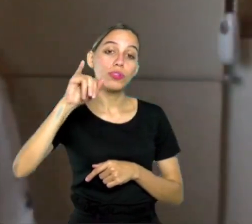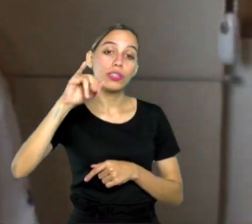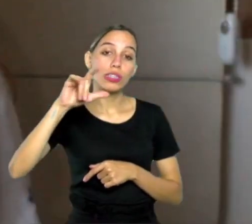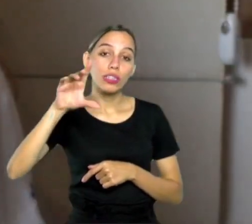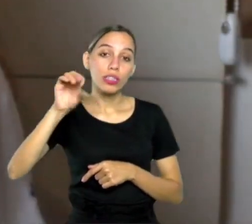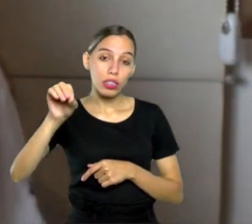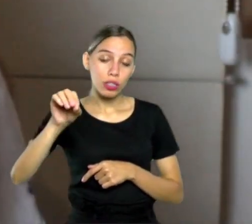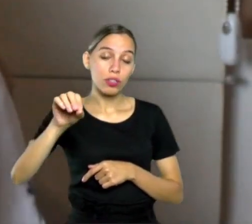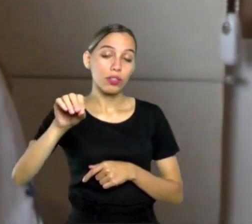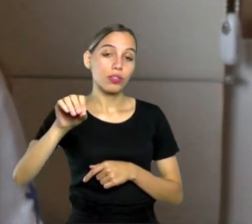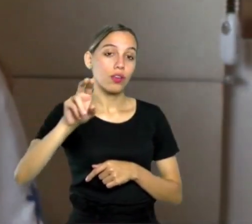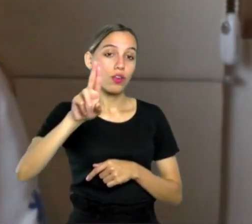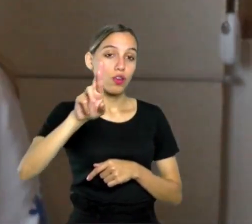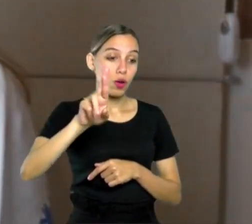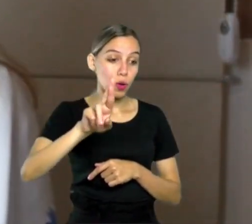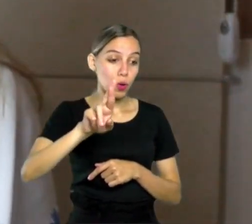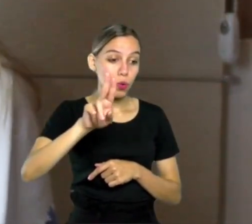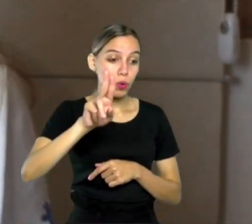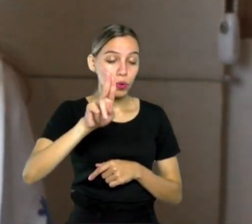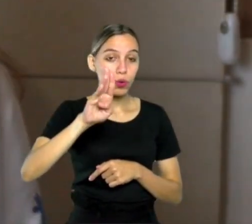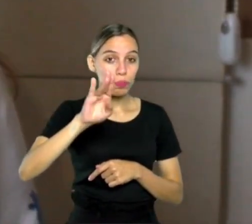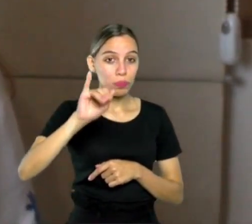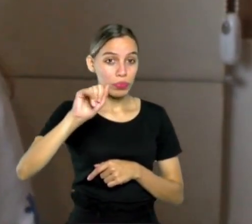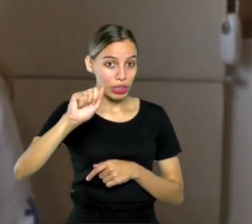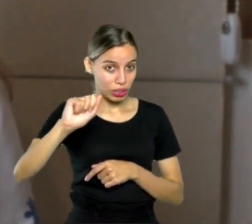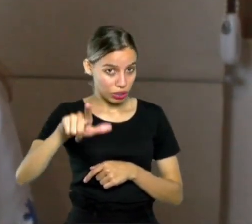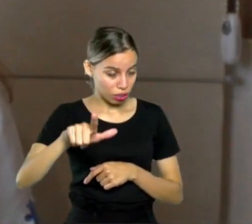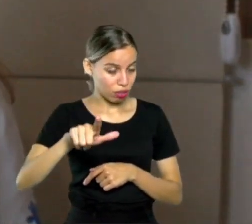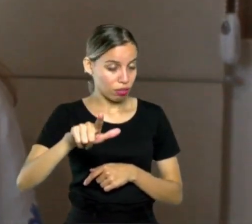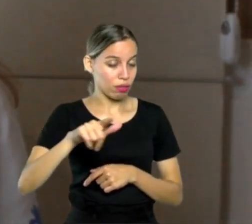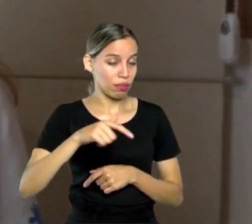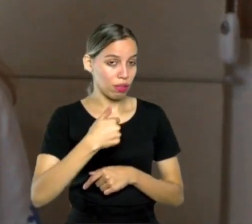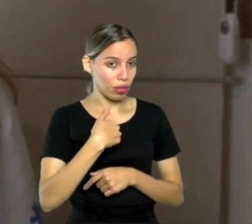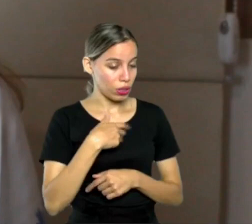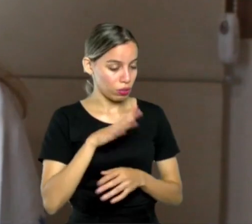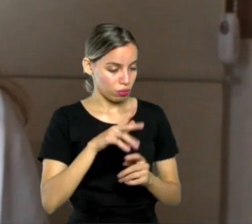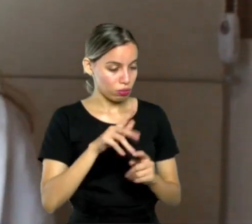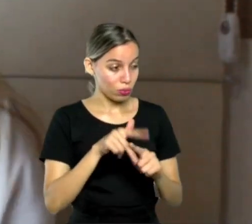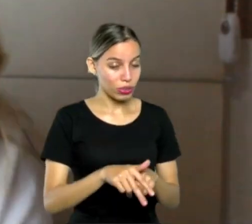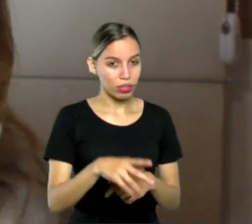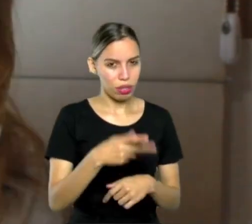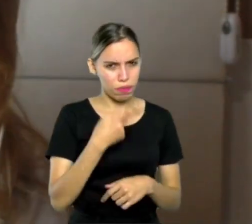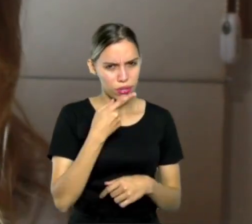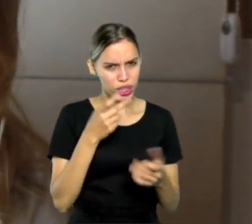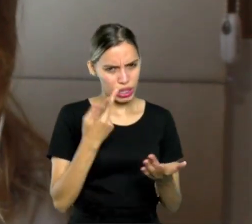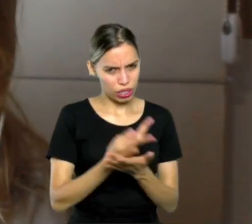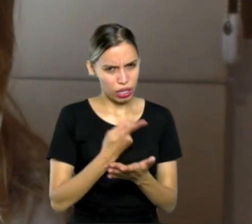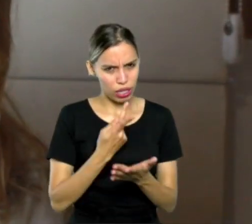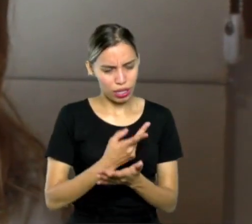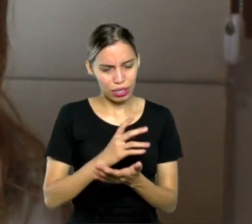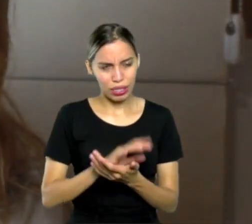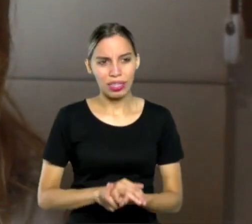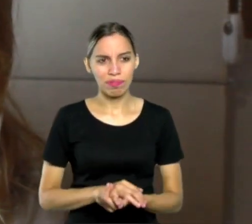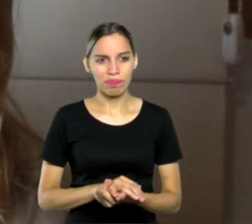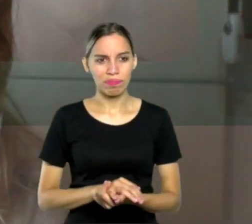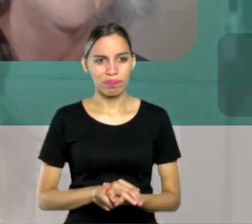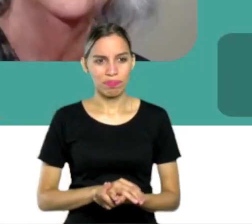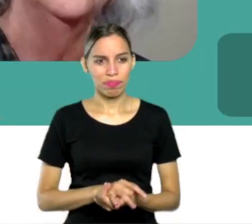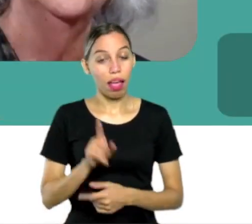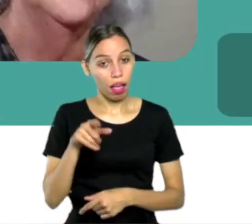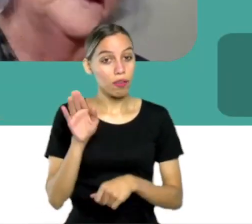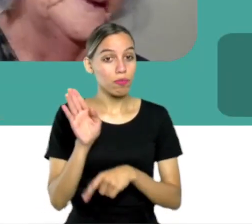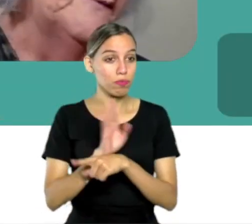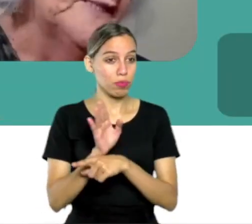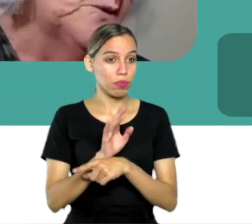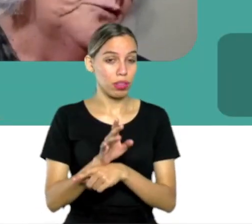né? O Murilo Rubião. Sim. Que é o filme do... Tá. Vou anotar aqui para depois olhar quem é